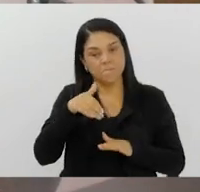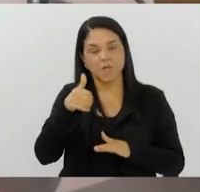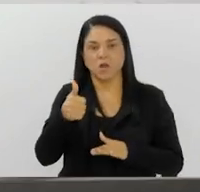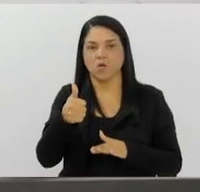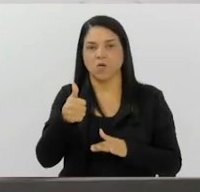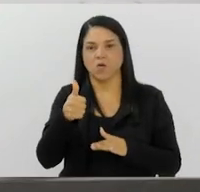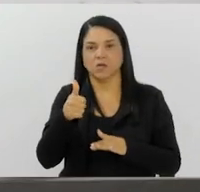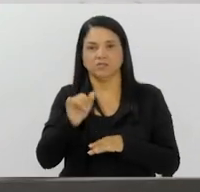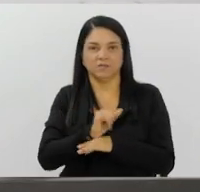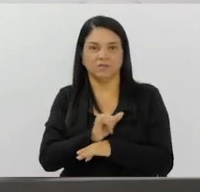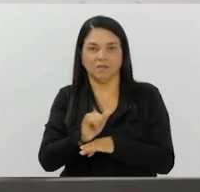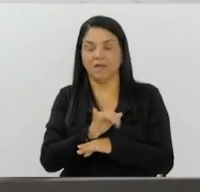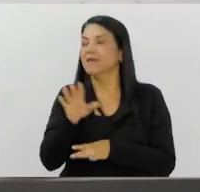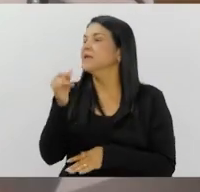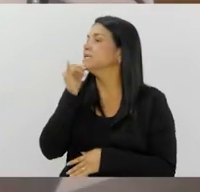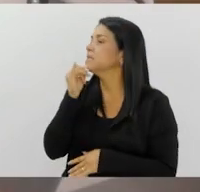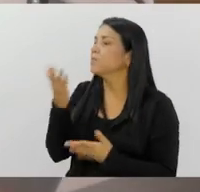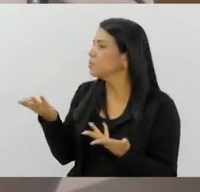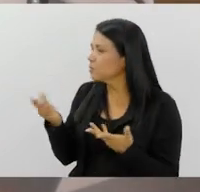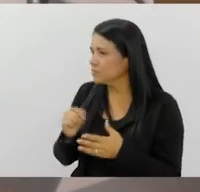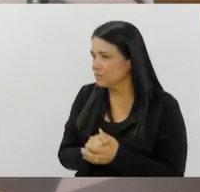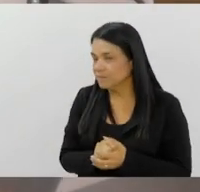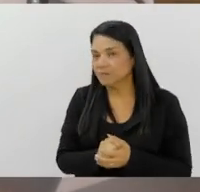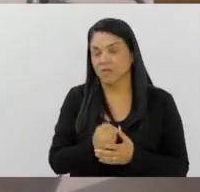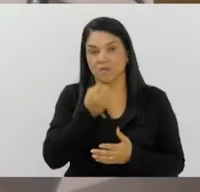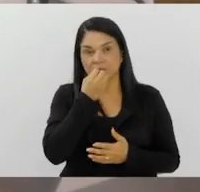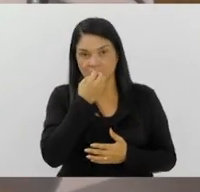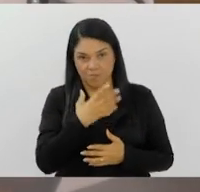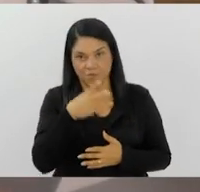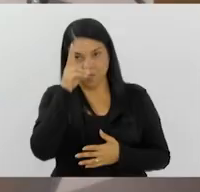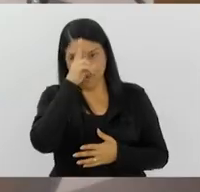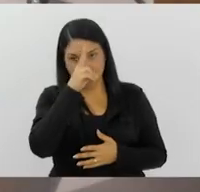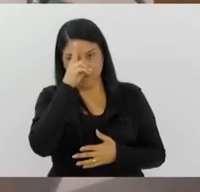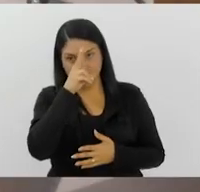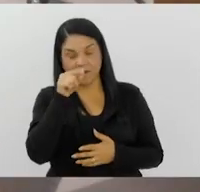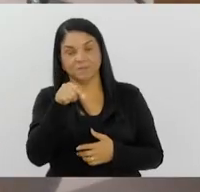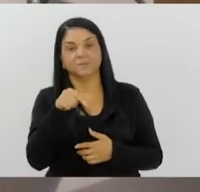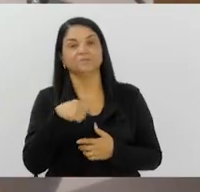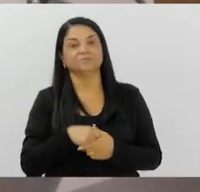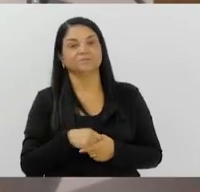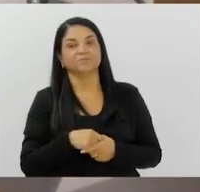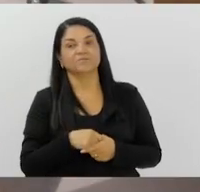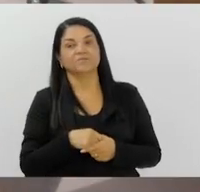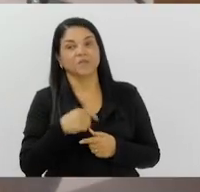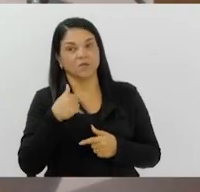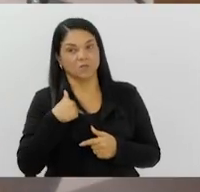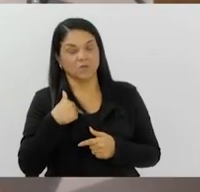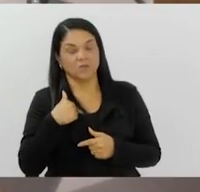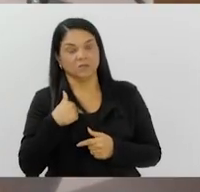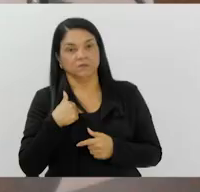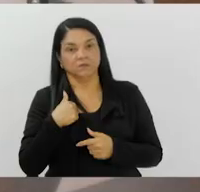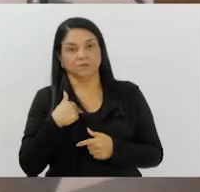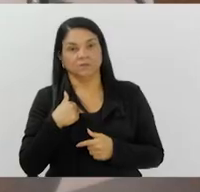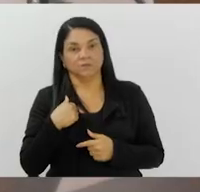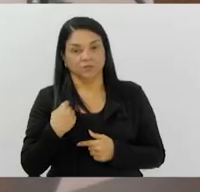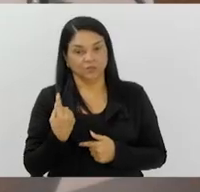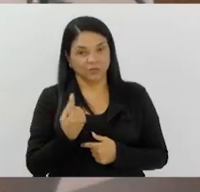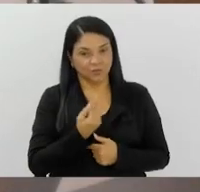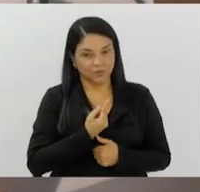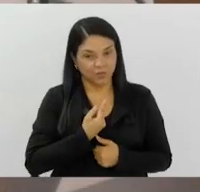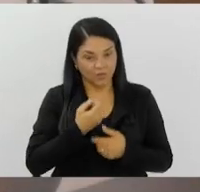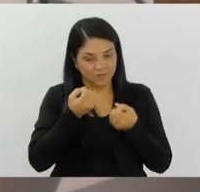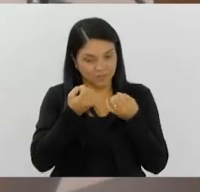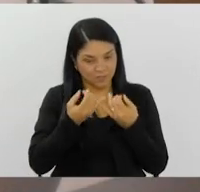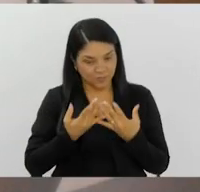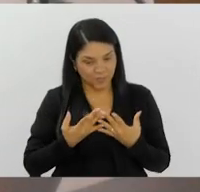exemplo é porque aqui é bom lembrar esse esse é o ponto que eu queria trazer quando a gente tá falando da da necessidade de